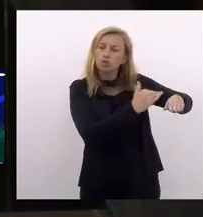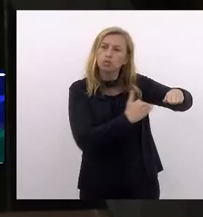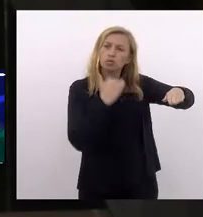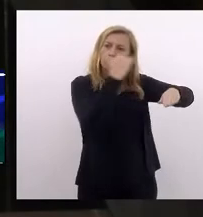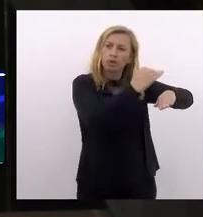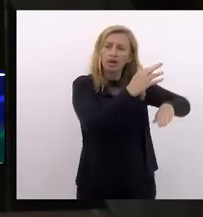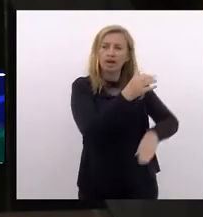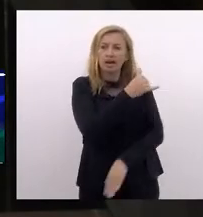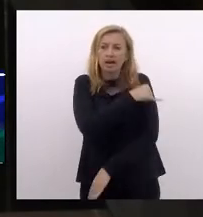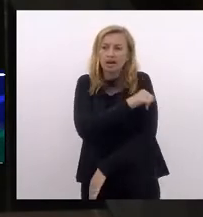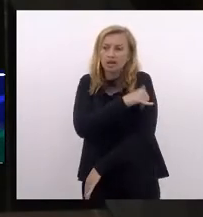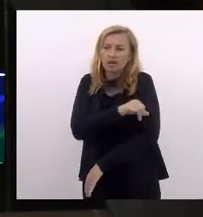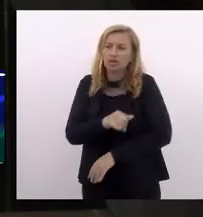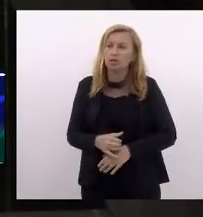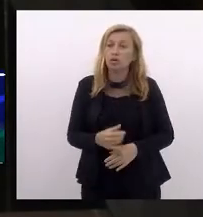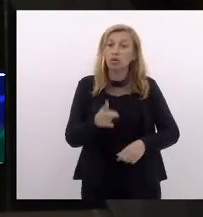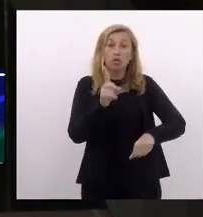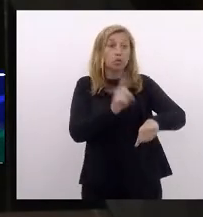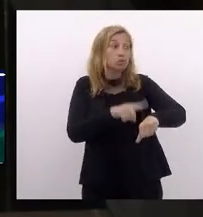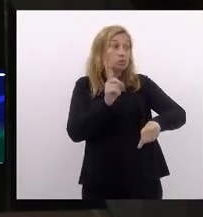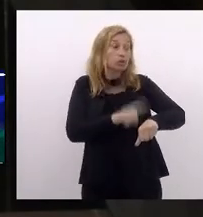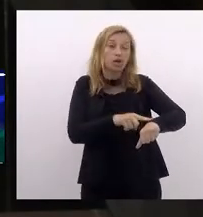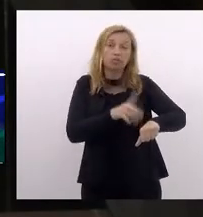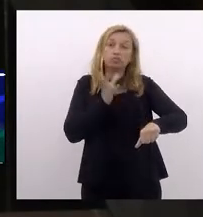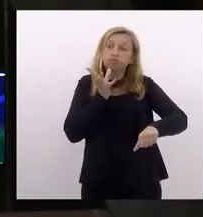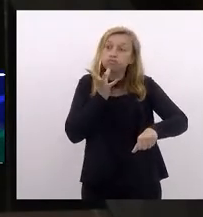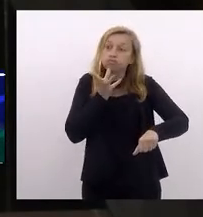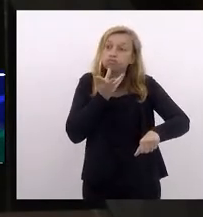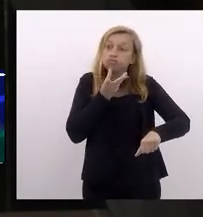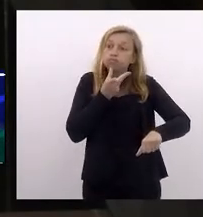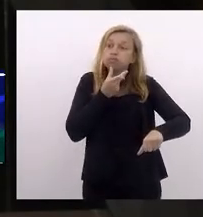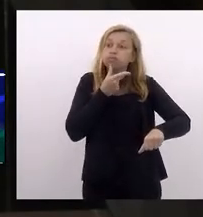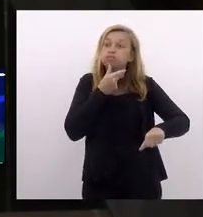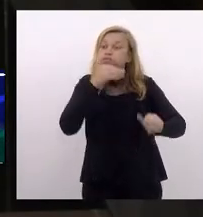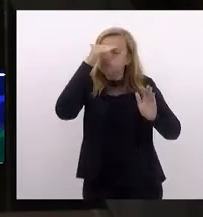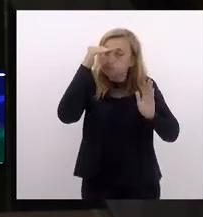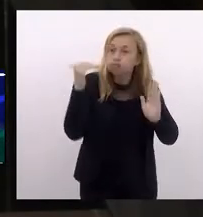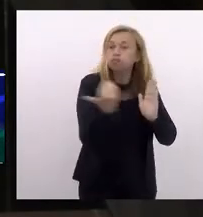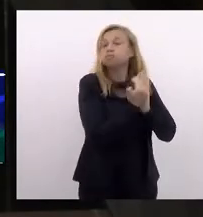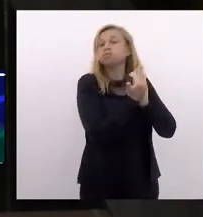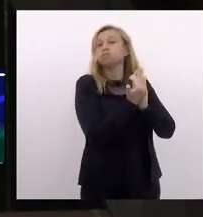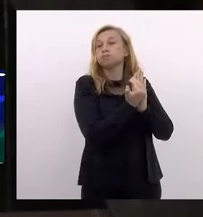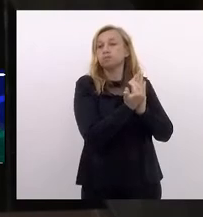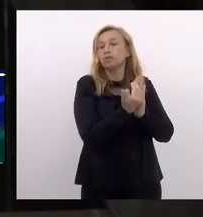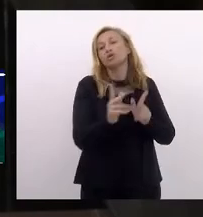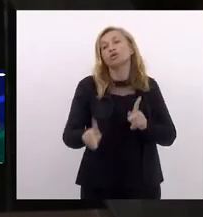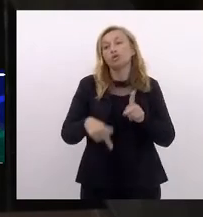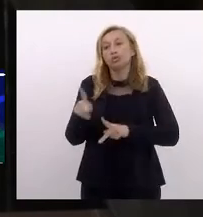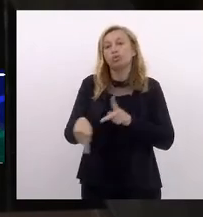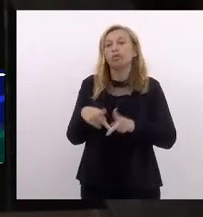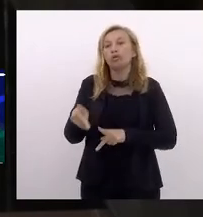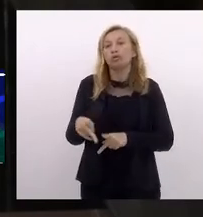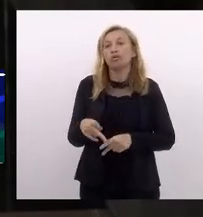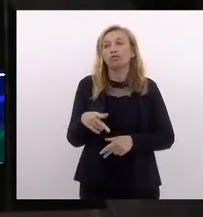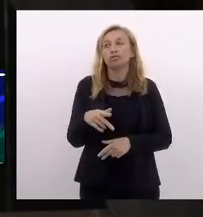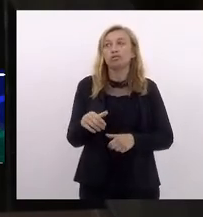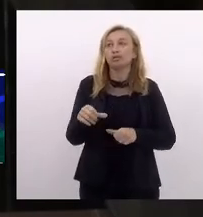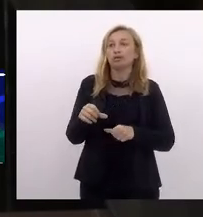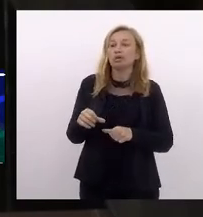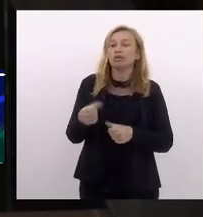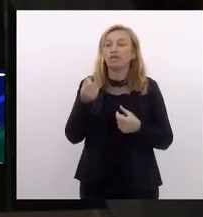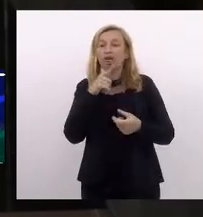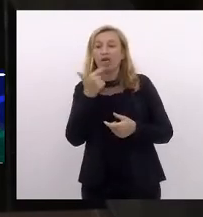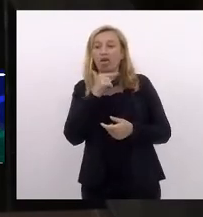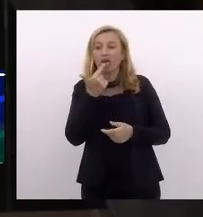iniciativa desta casa o tempo que levou para que isso fosse executado até o ponto que a população idade momento chamava